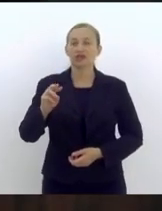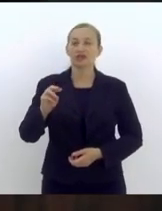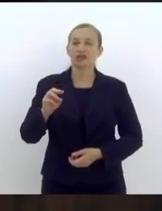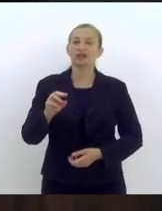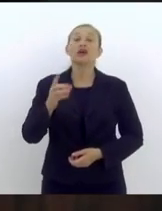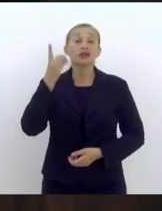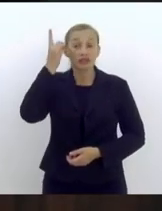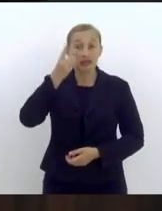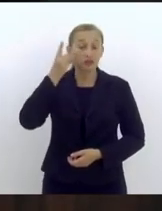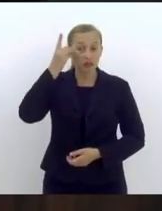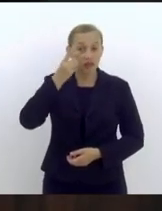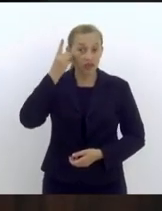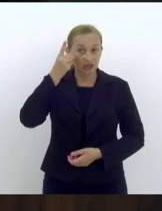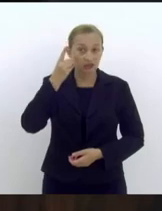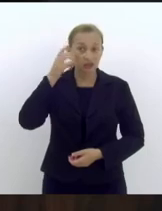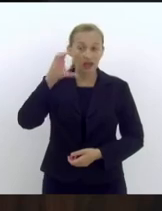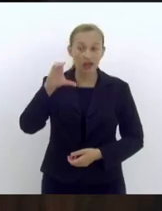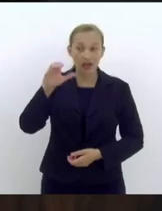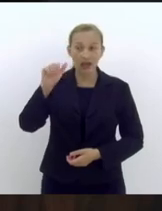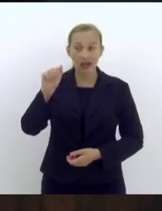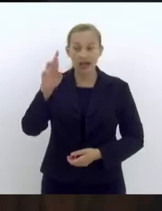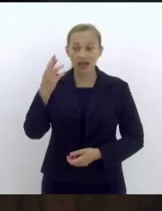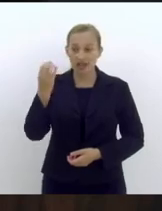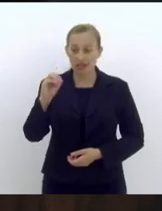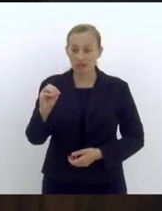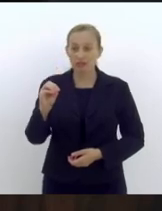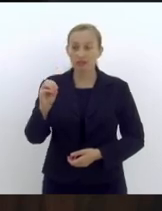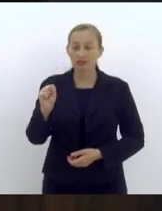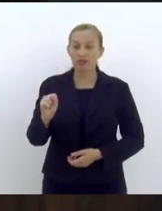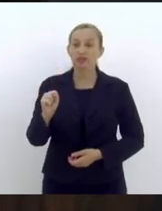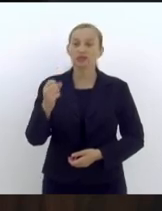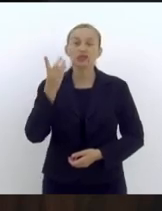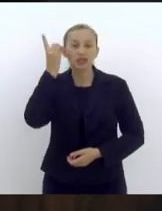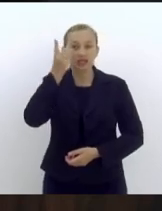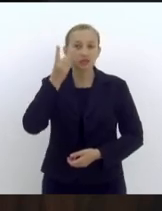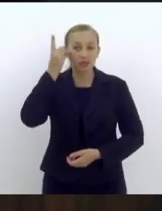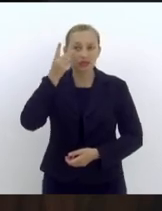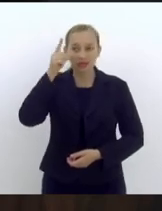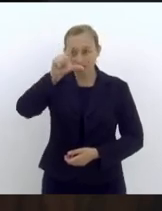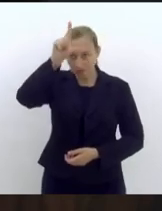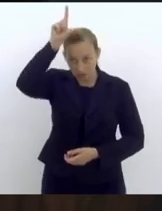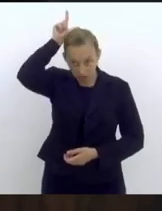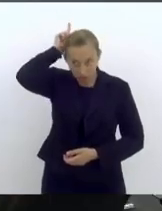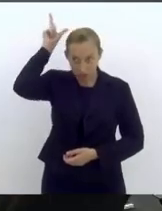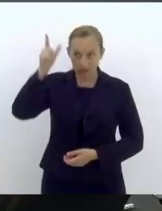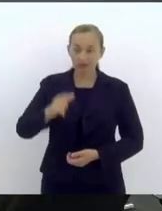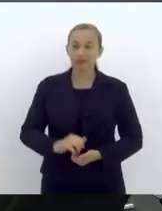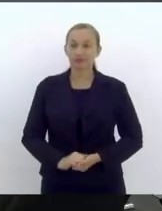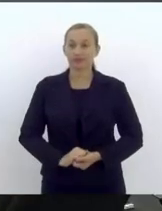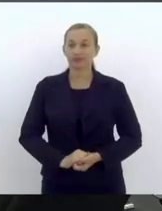Carlinhos BNH Deputado Luiz Paulo